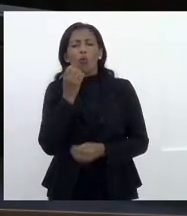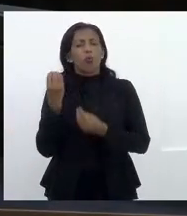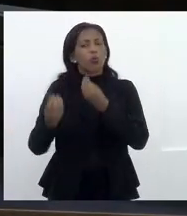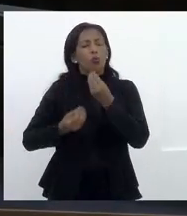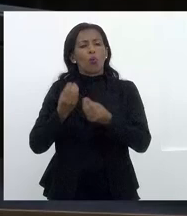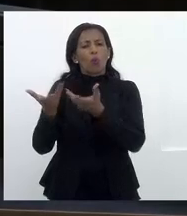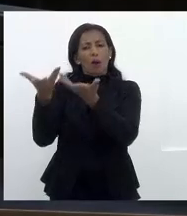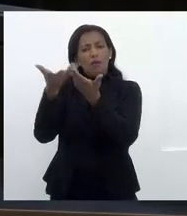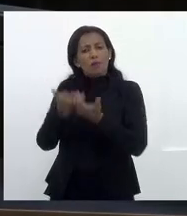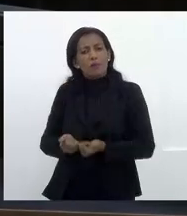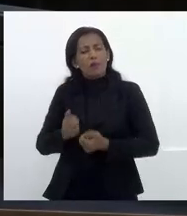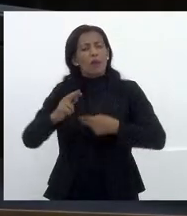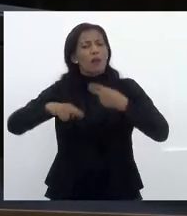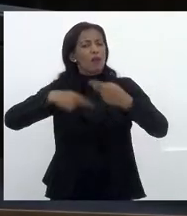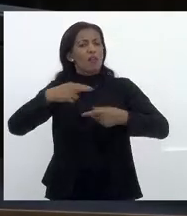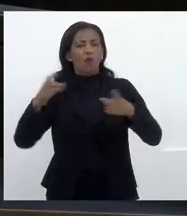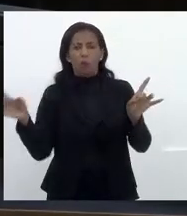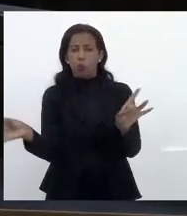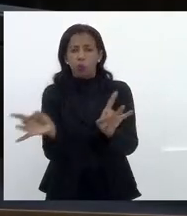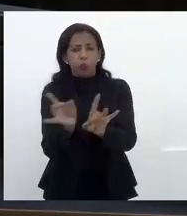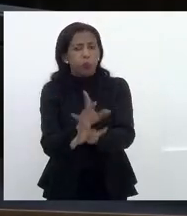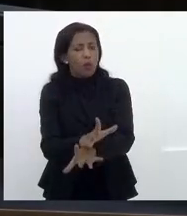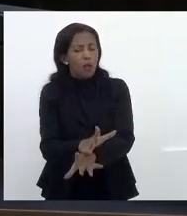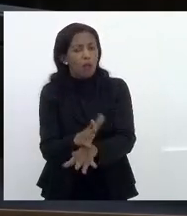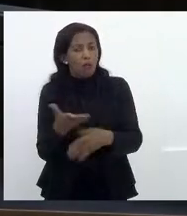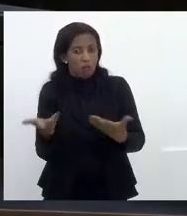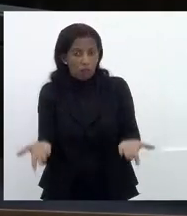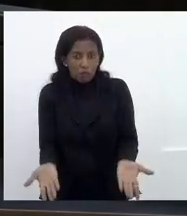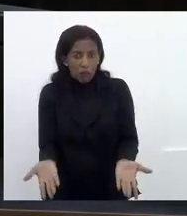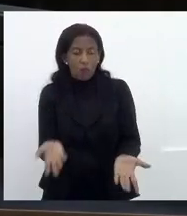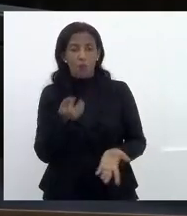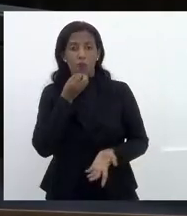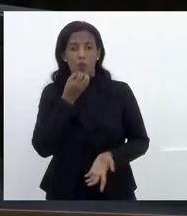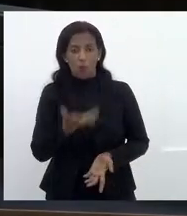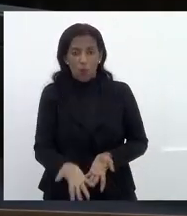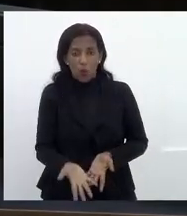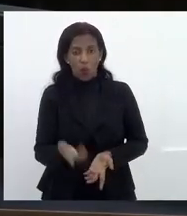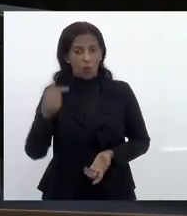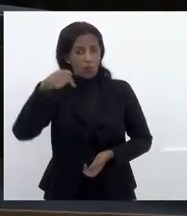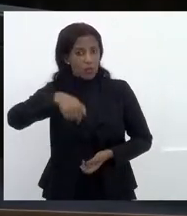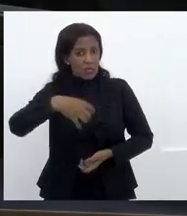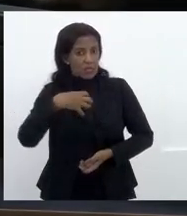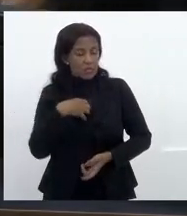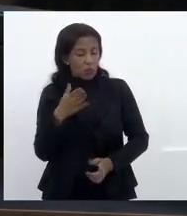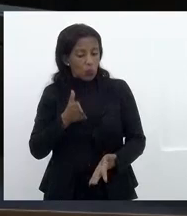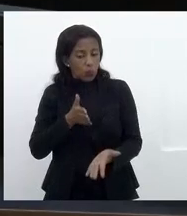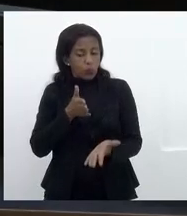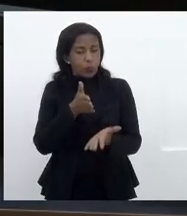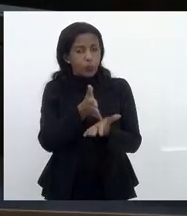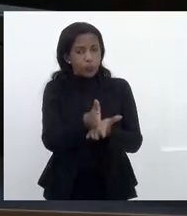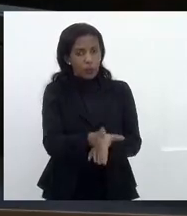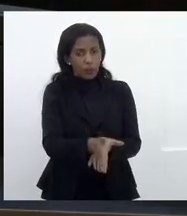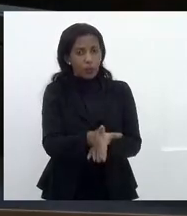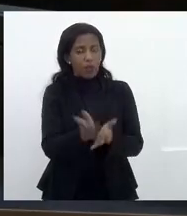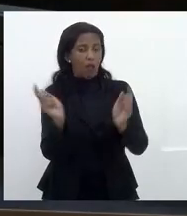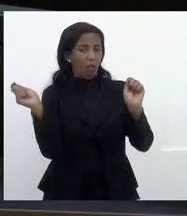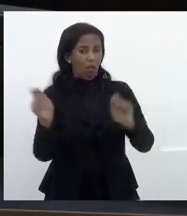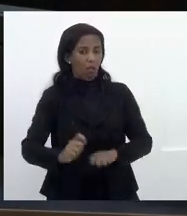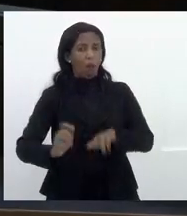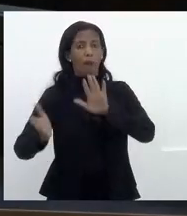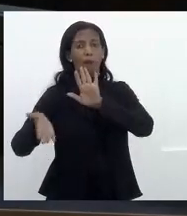que aderir a reforma por completo e dá bom nesse sentido a gente